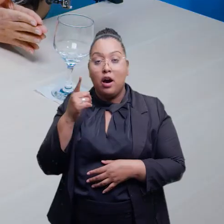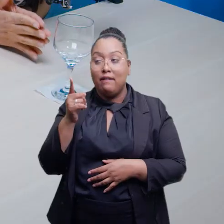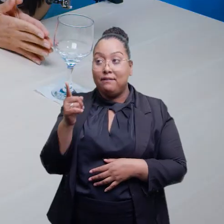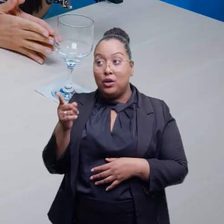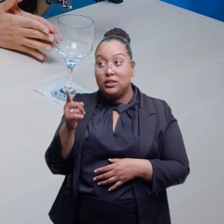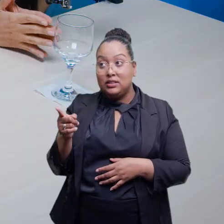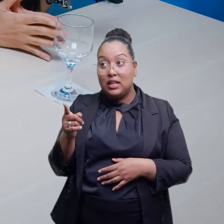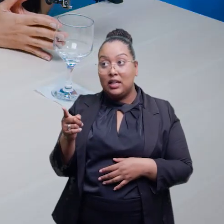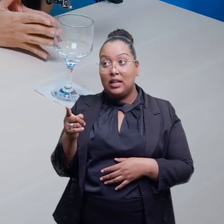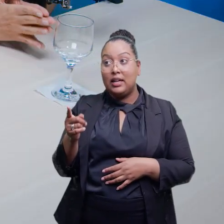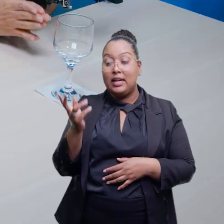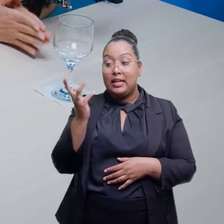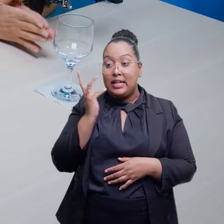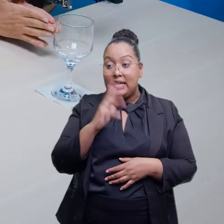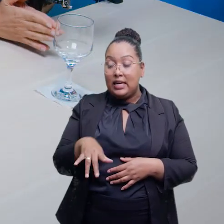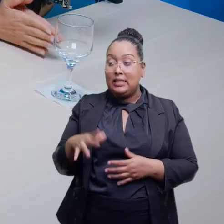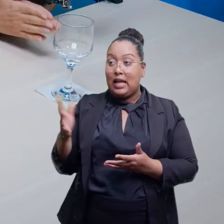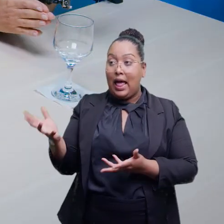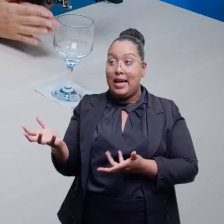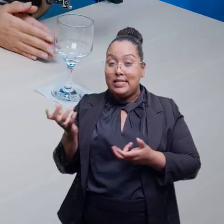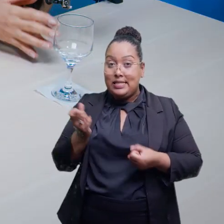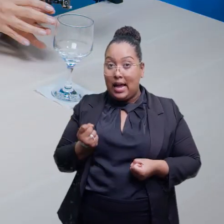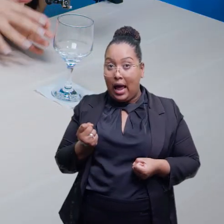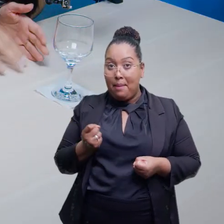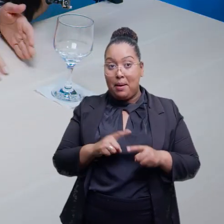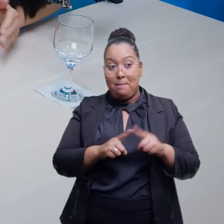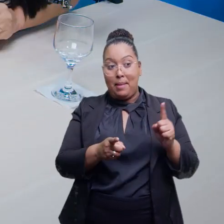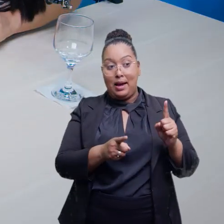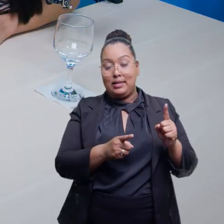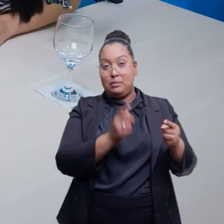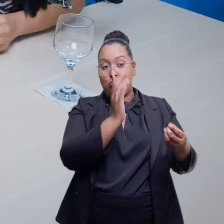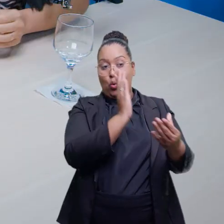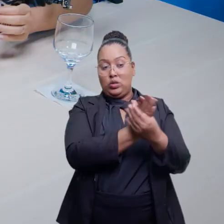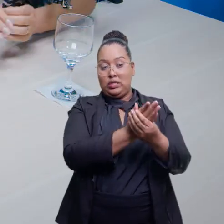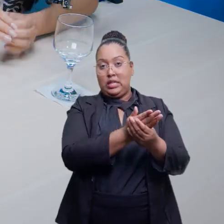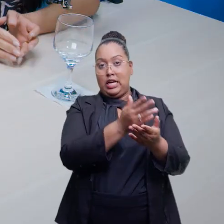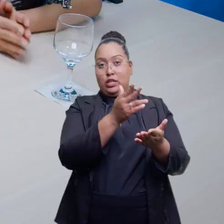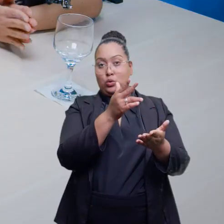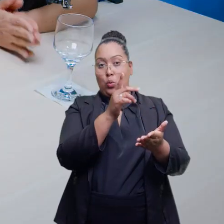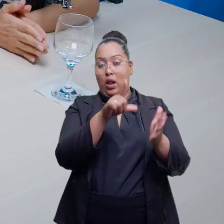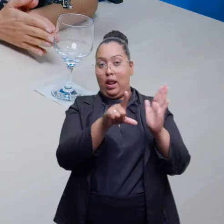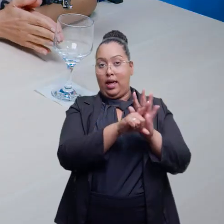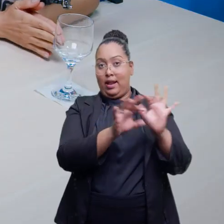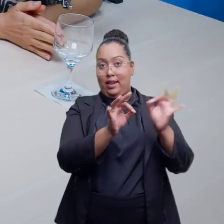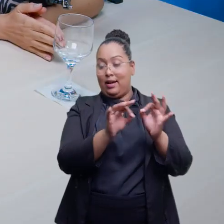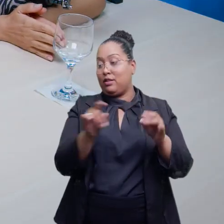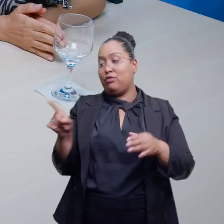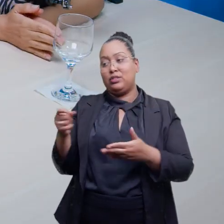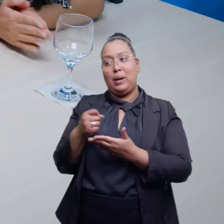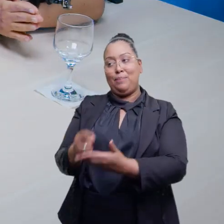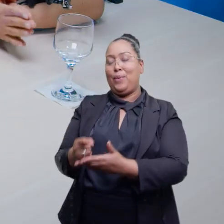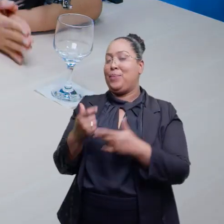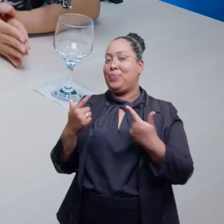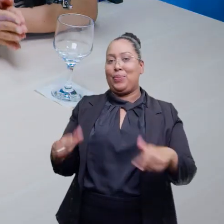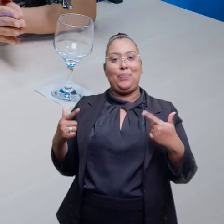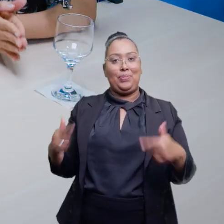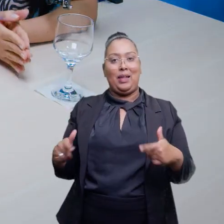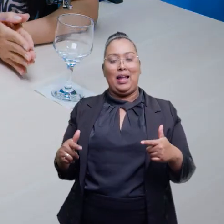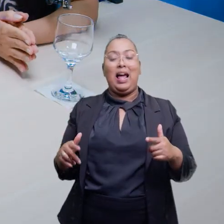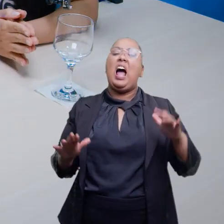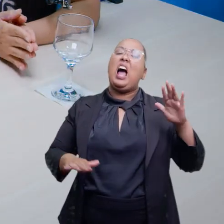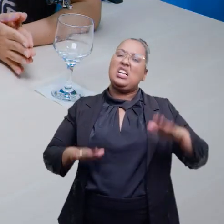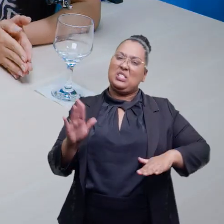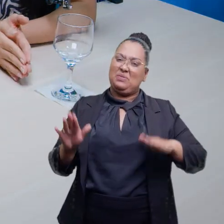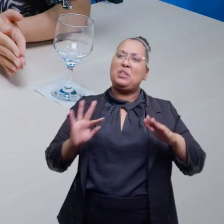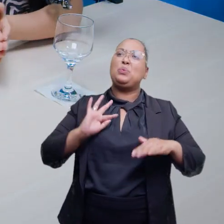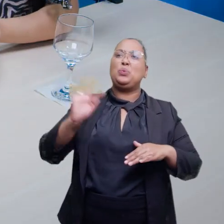momento que você recebe uma criança em casa por meios que não legais, você não está resguardada. Pode ser que